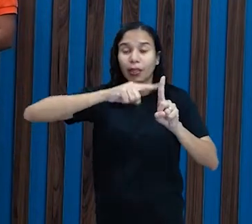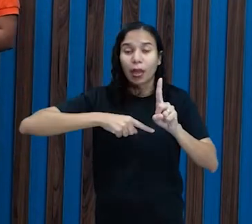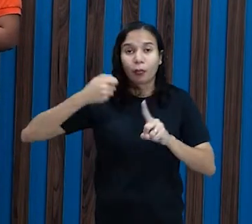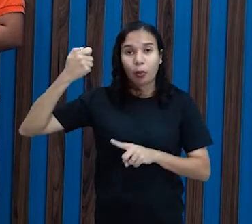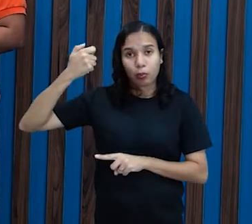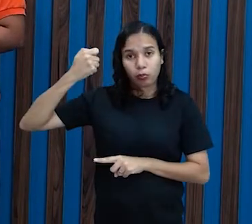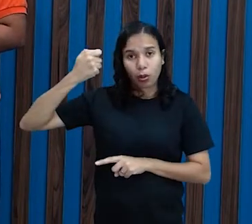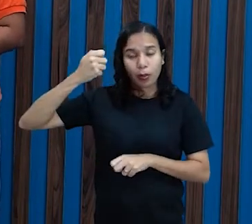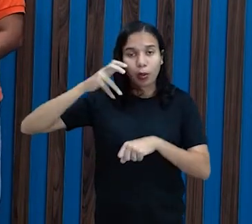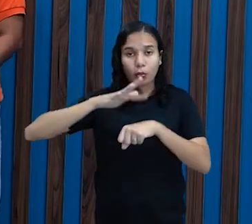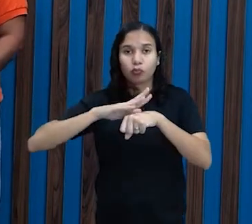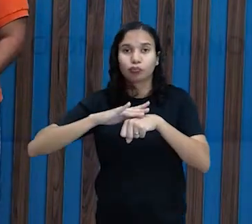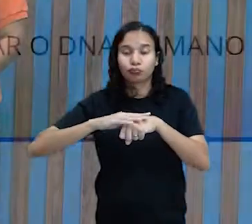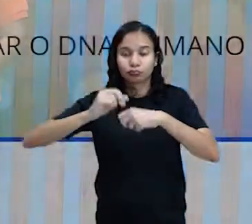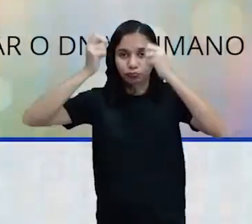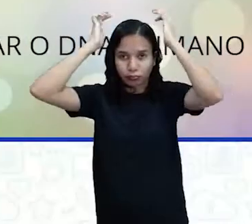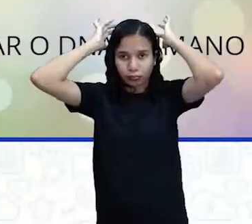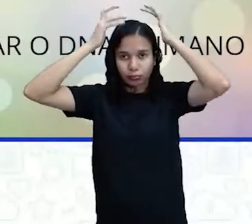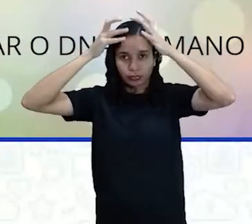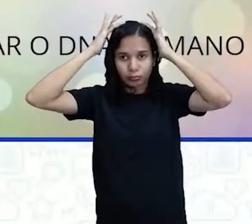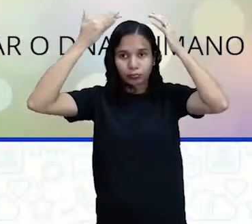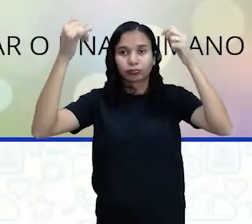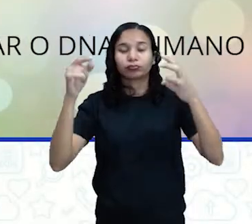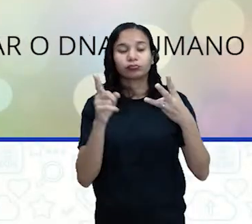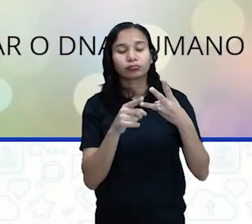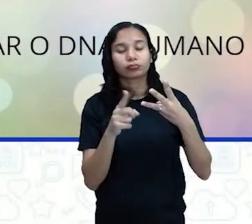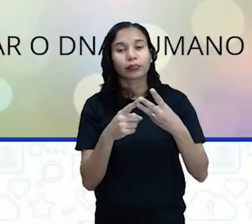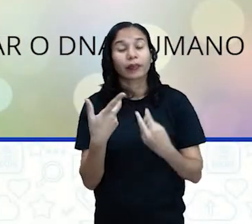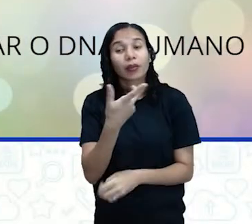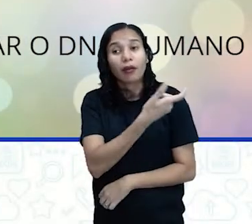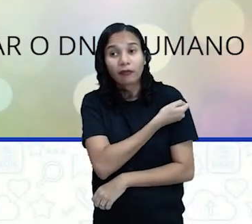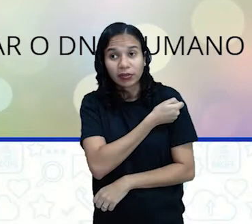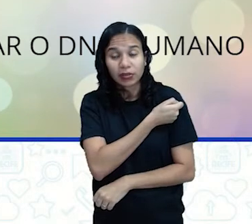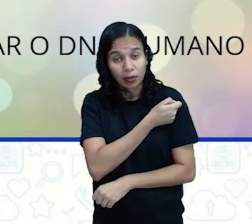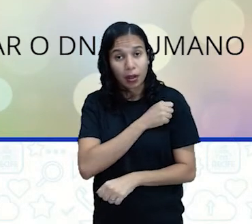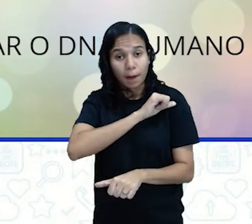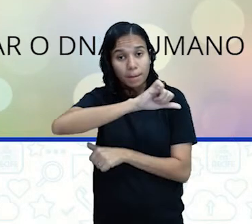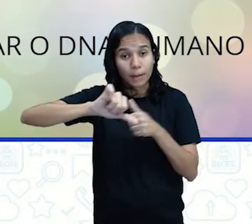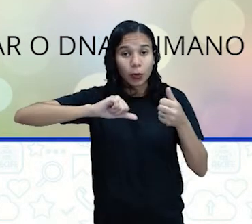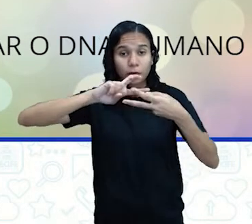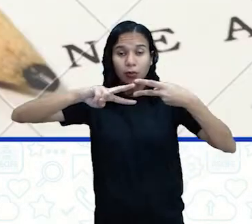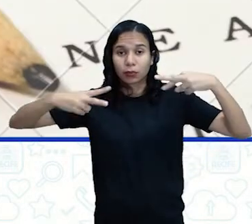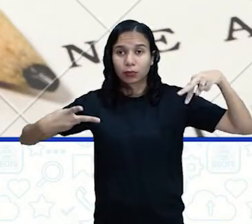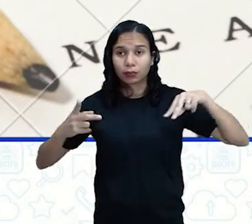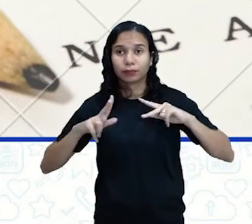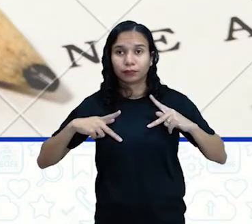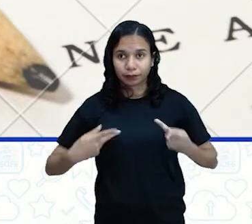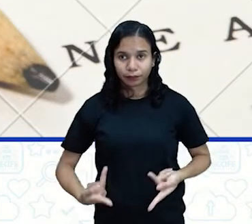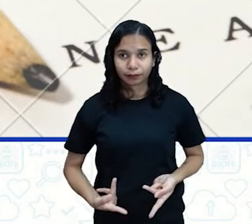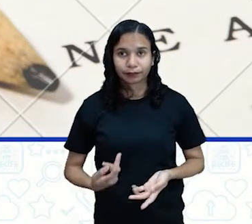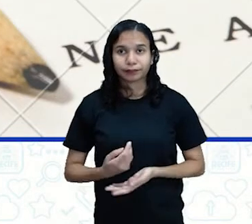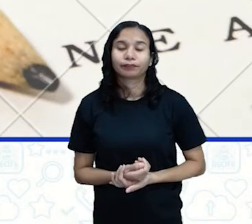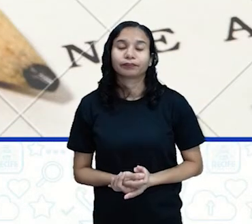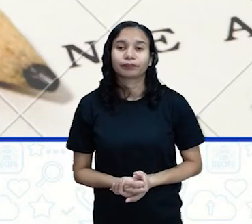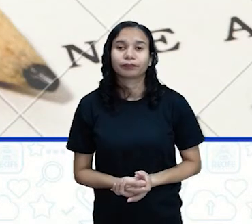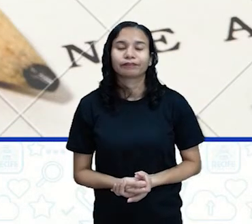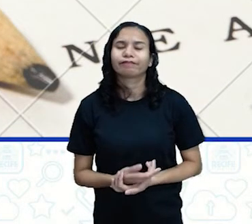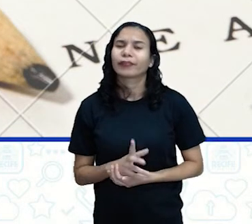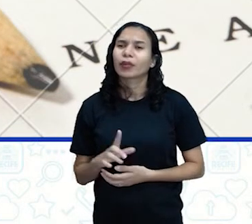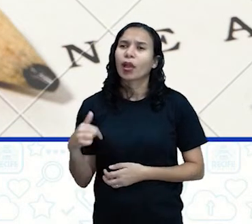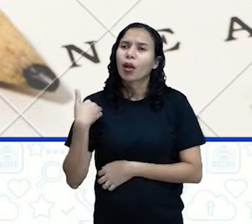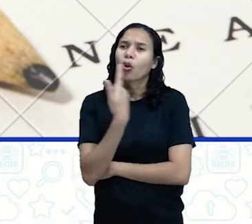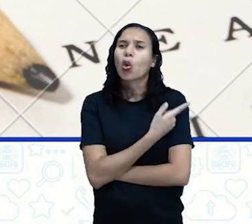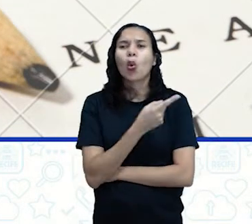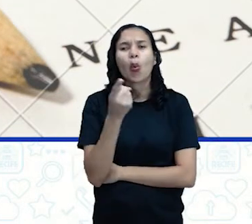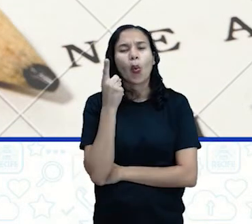infravermelhos causam doenças cerebrais e a vacina contra a Covid-19 vai modificar o DNA humano. E a gente viu